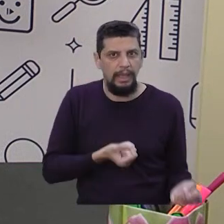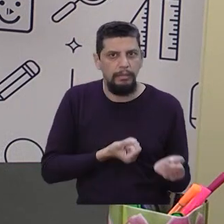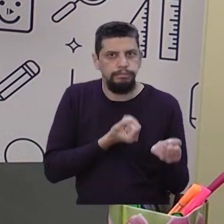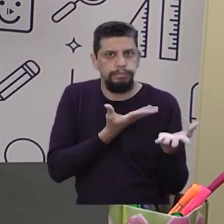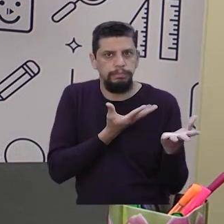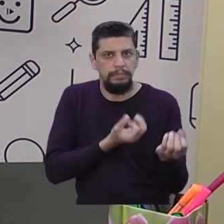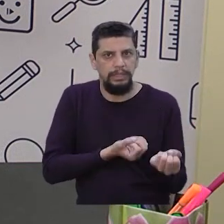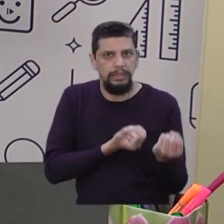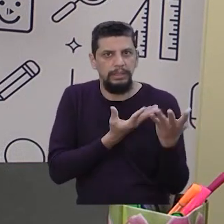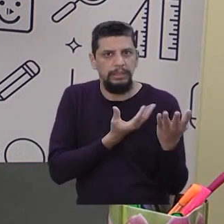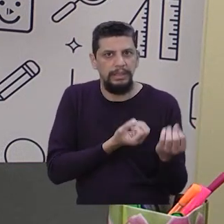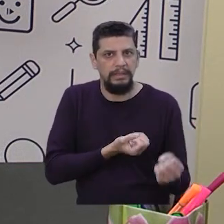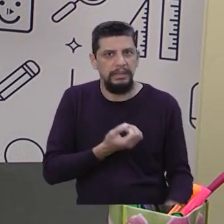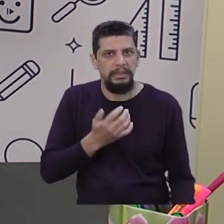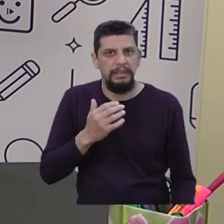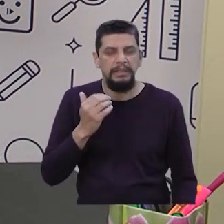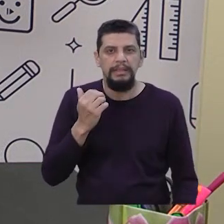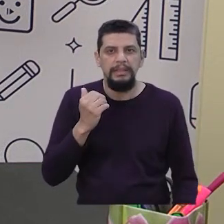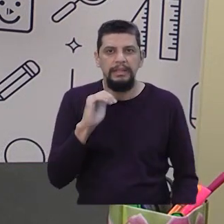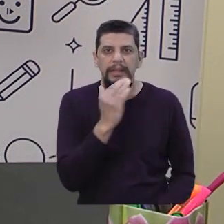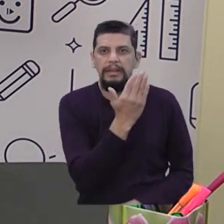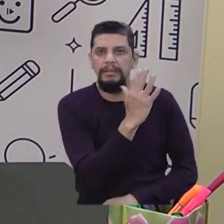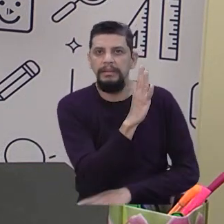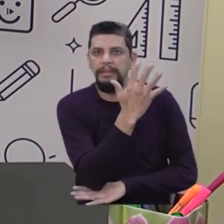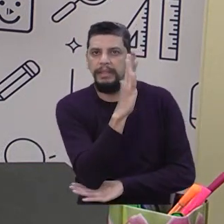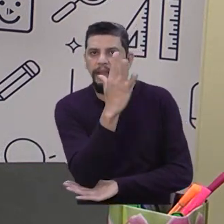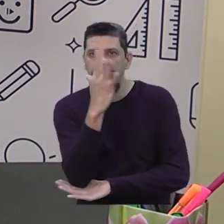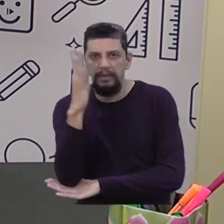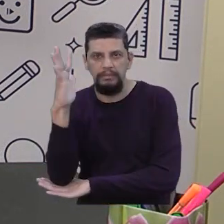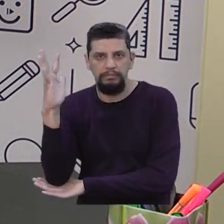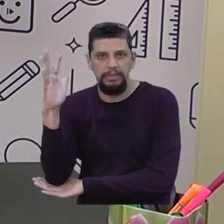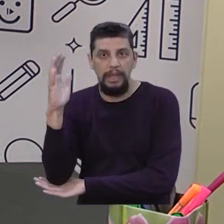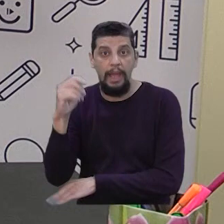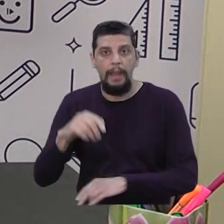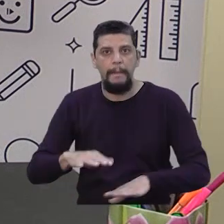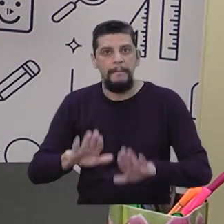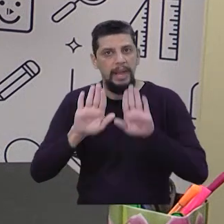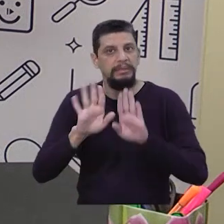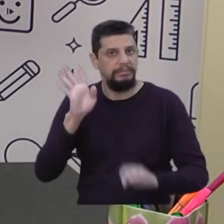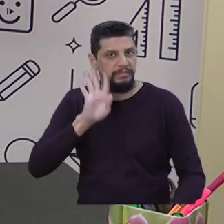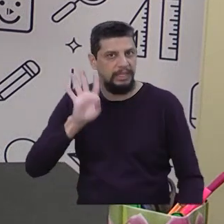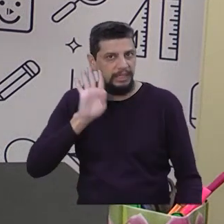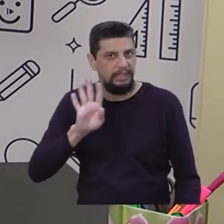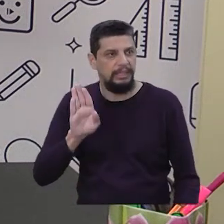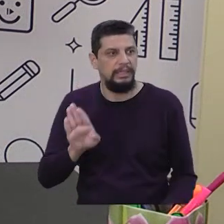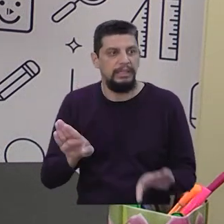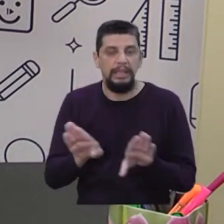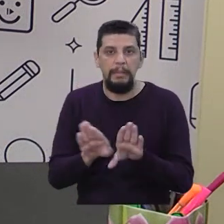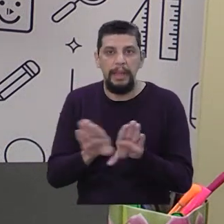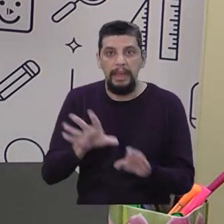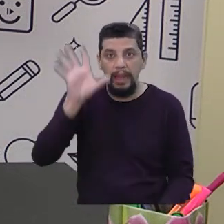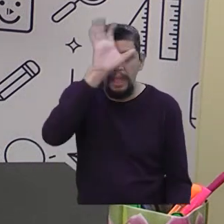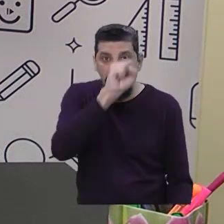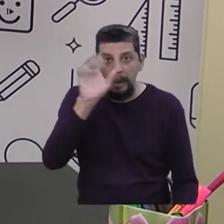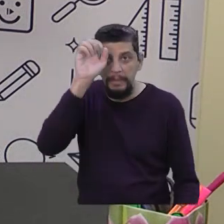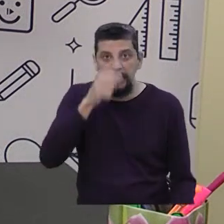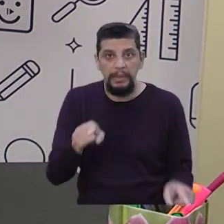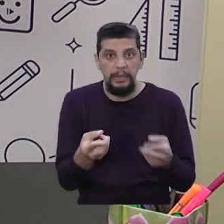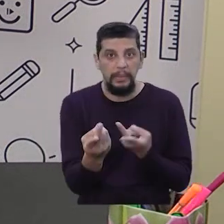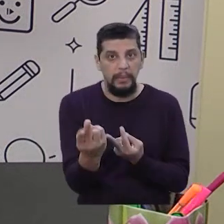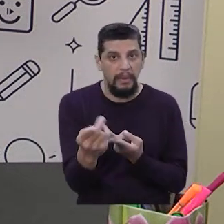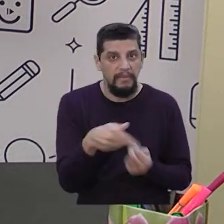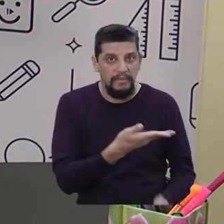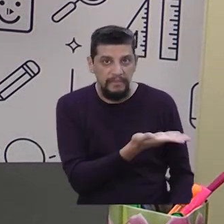essa história? Não, nem dessa árvore, na verdade, eu não tinha ouvido falar ainda da árvore. Mas que legal, a professora também aprendeu, assim como